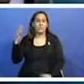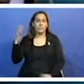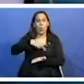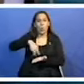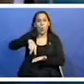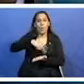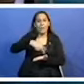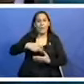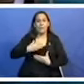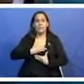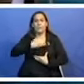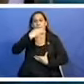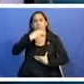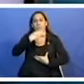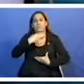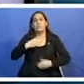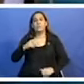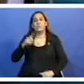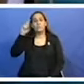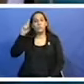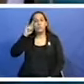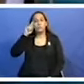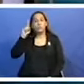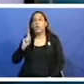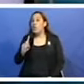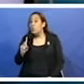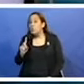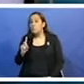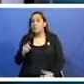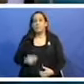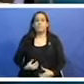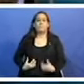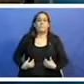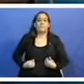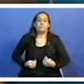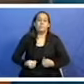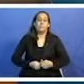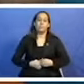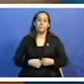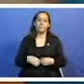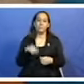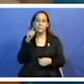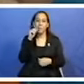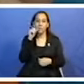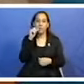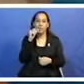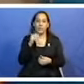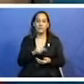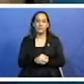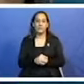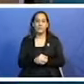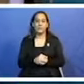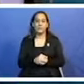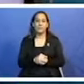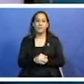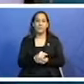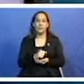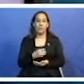girafa no aniversário dela em um salão. Agora sim, lápis na mão.